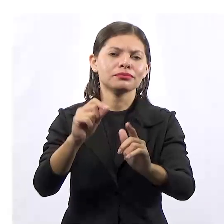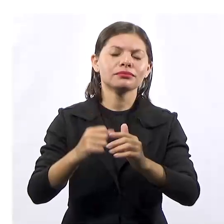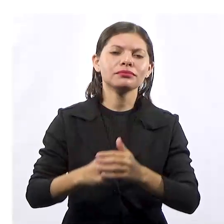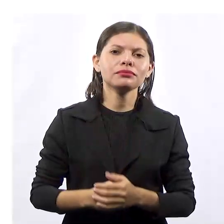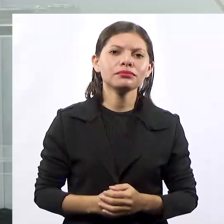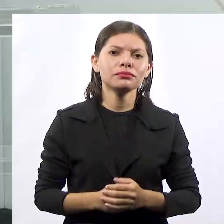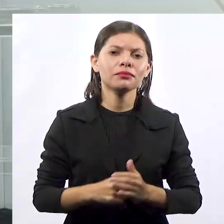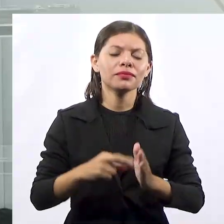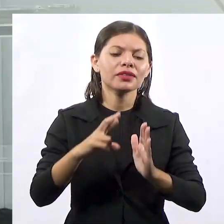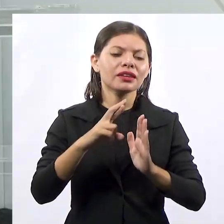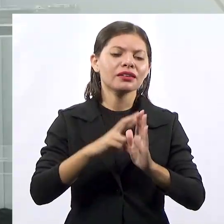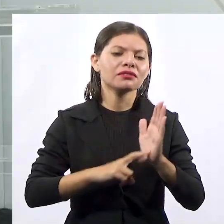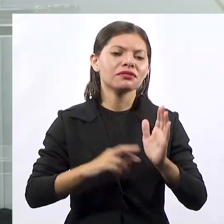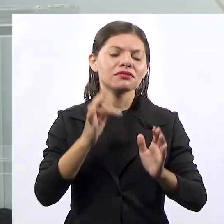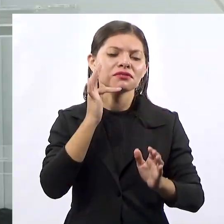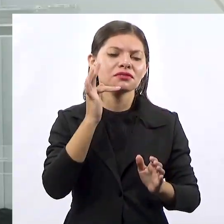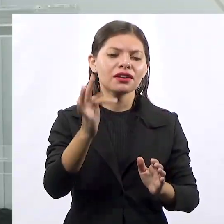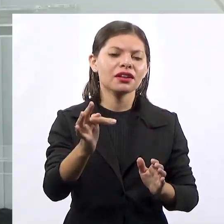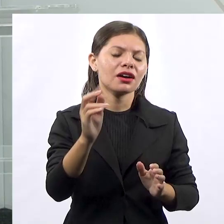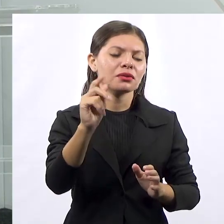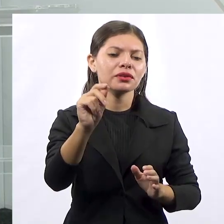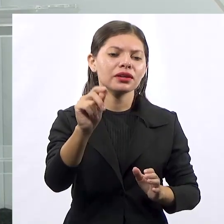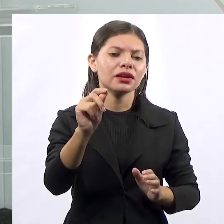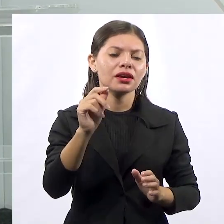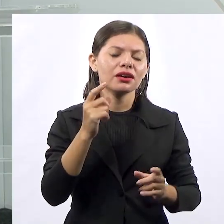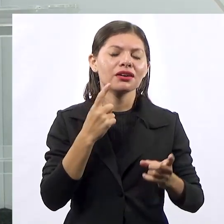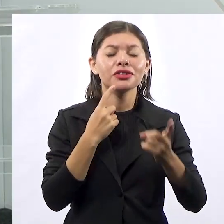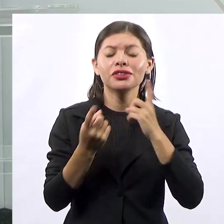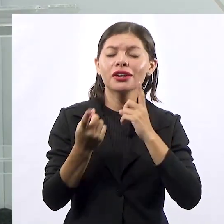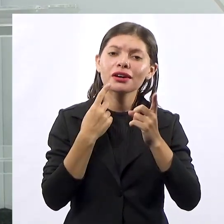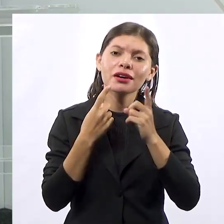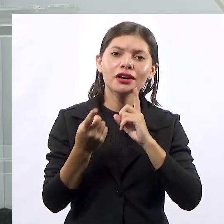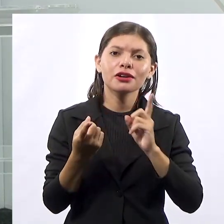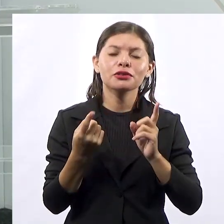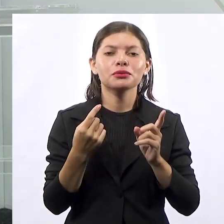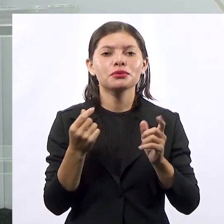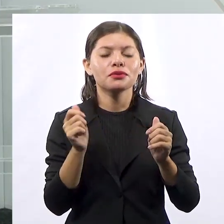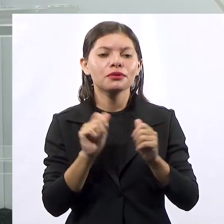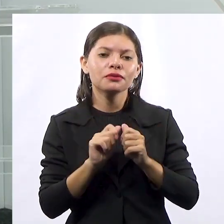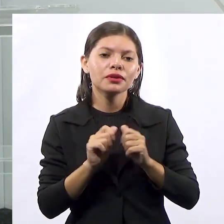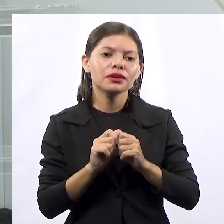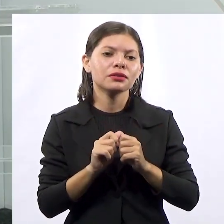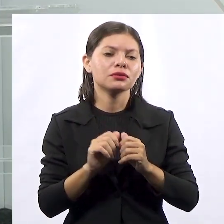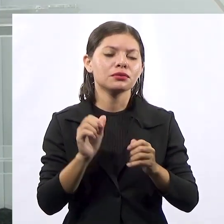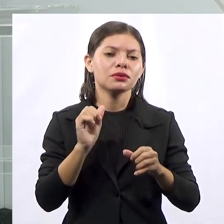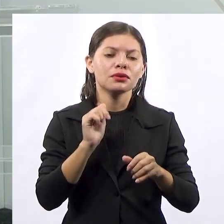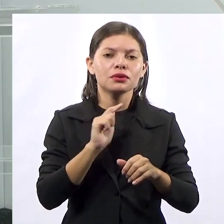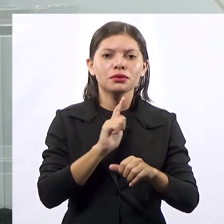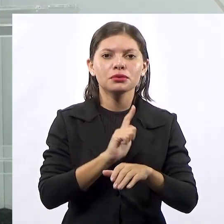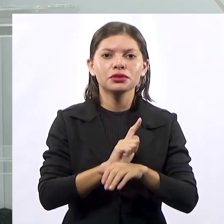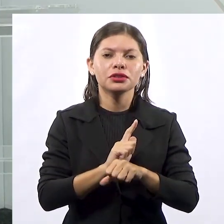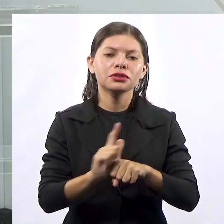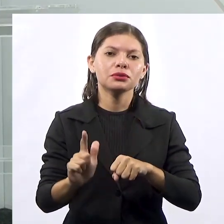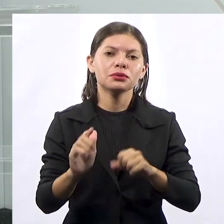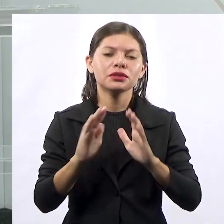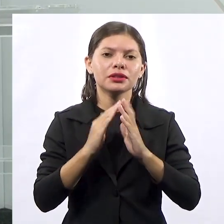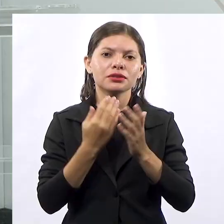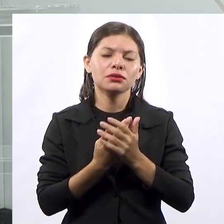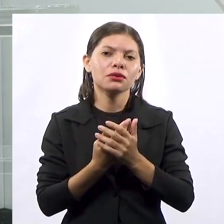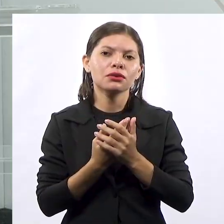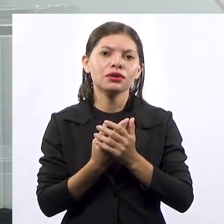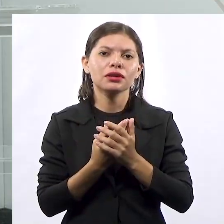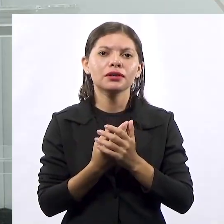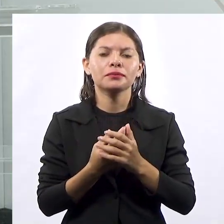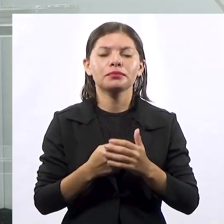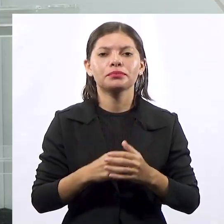né? É relatar o quê? Relatar um diálogo realizado com os gestores da escola